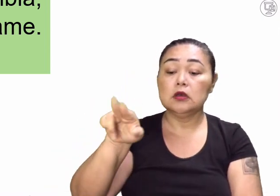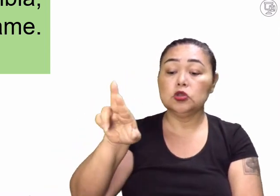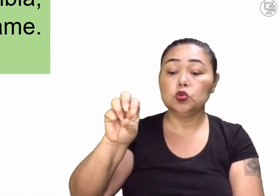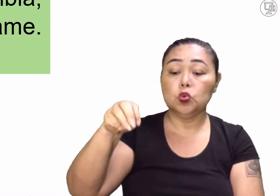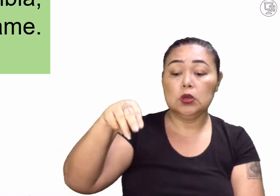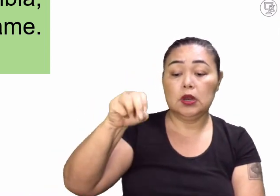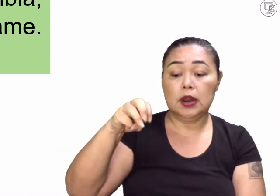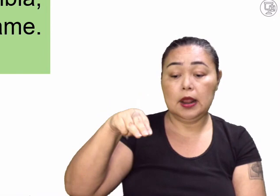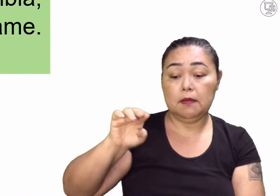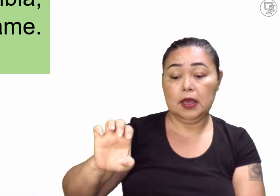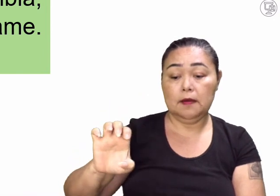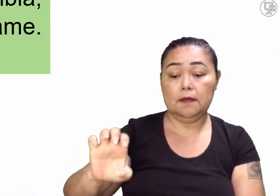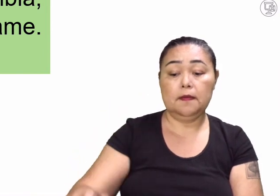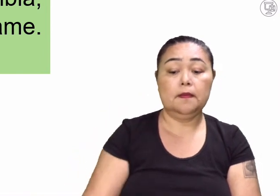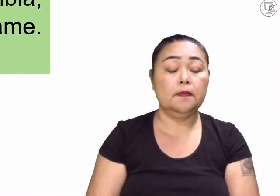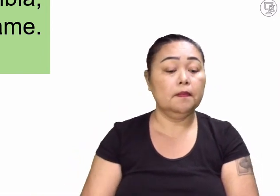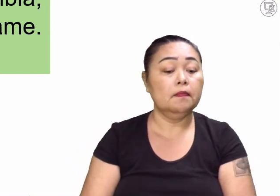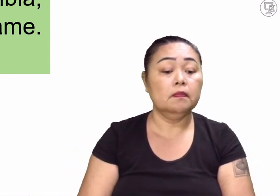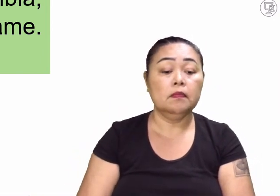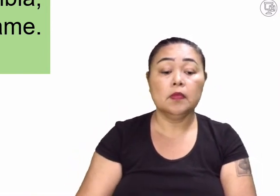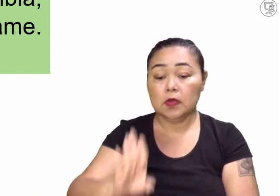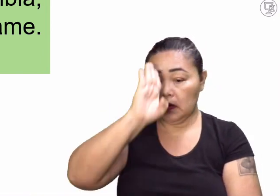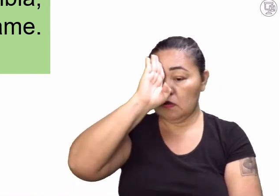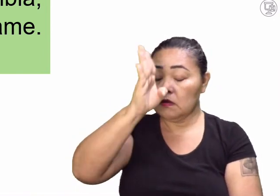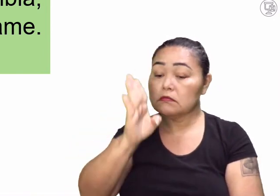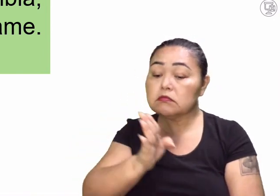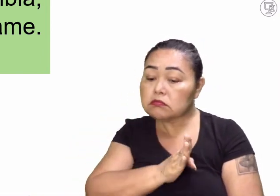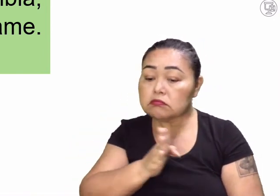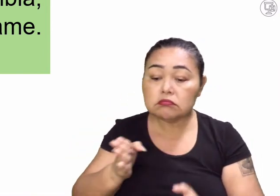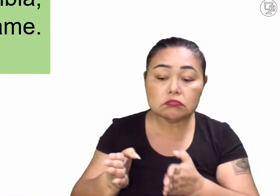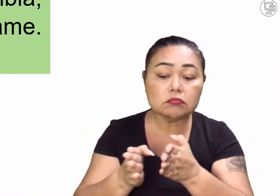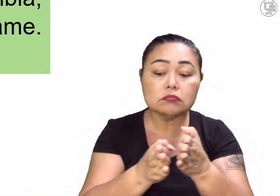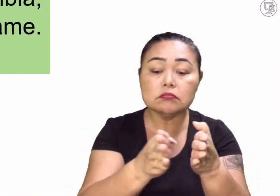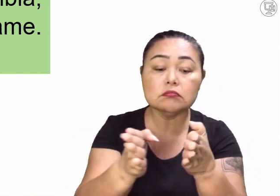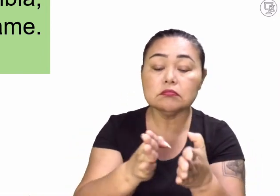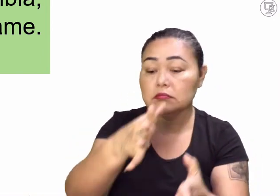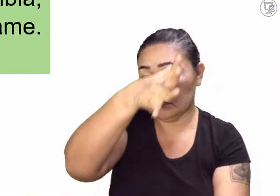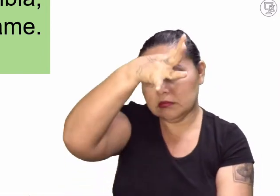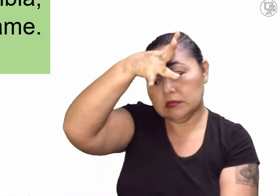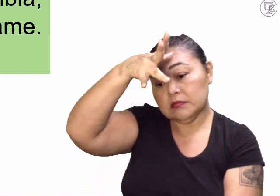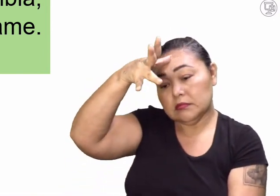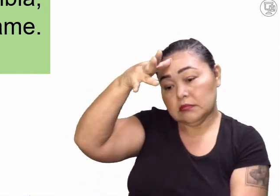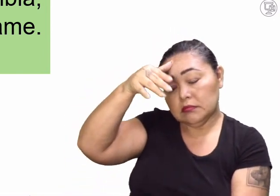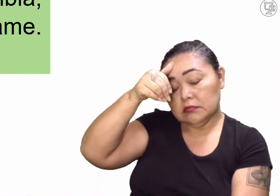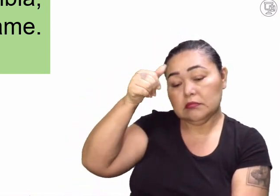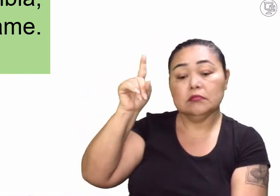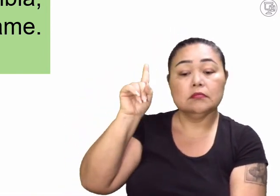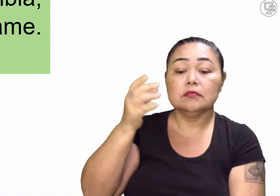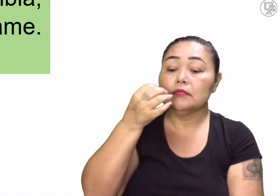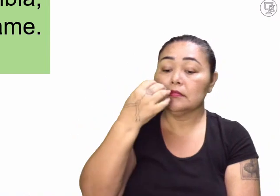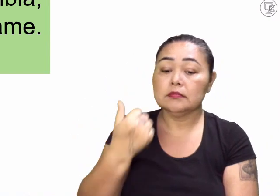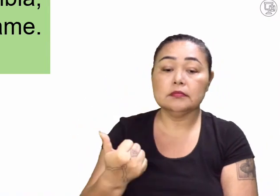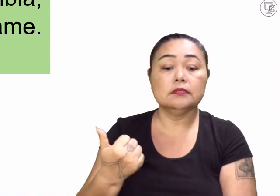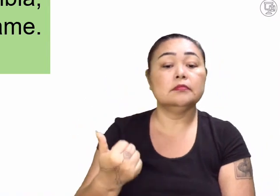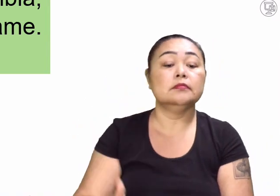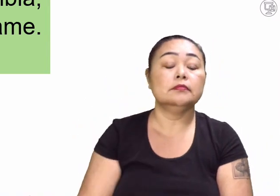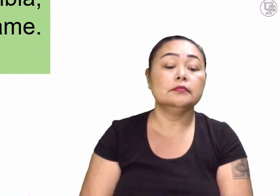e Suriname. E o principal rio é o rio Amazonas. Muito bem.